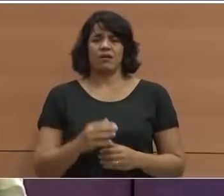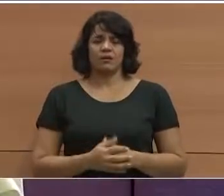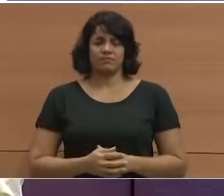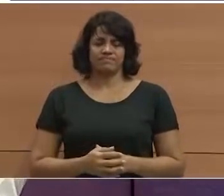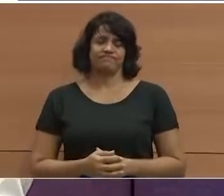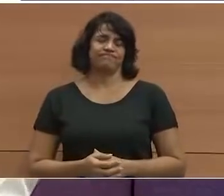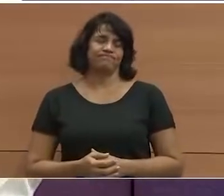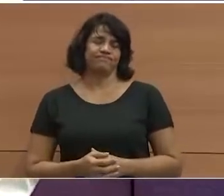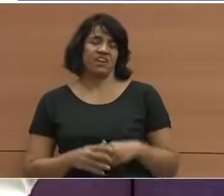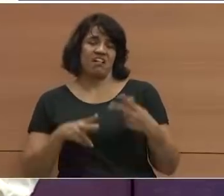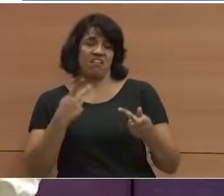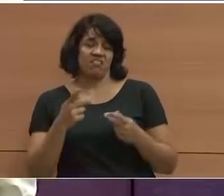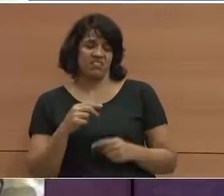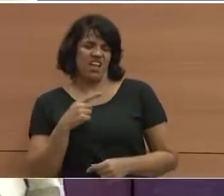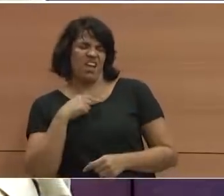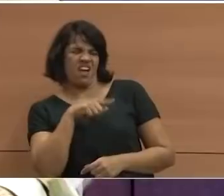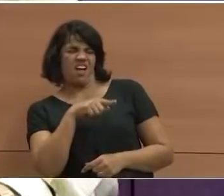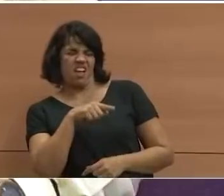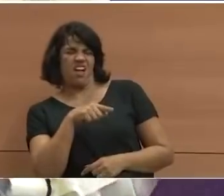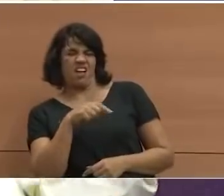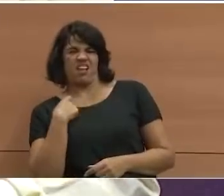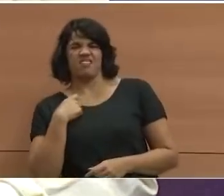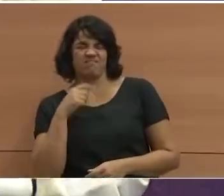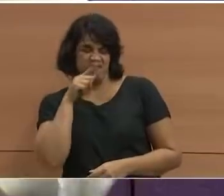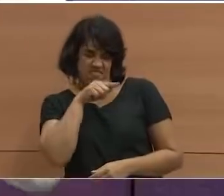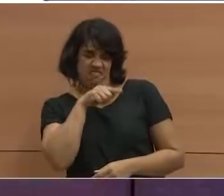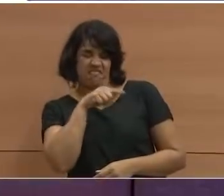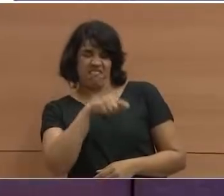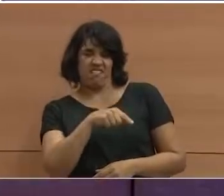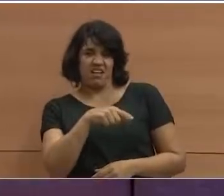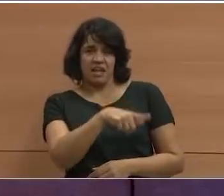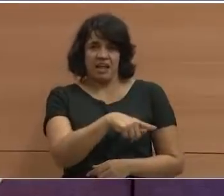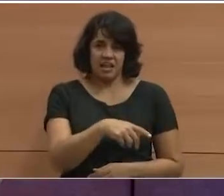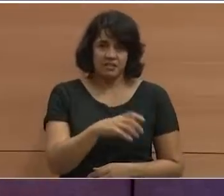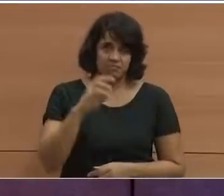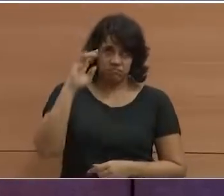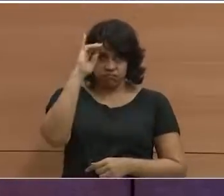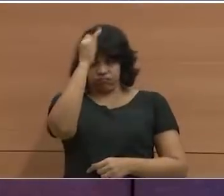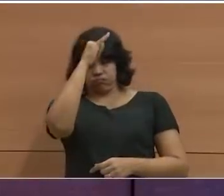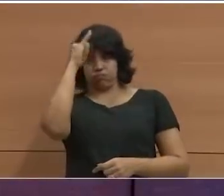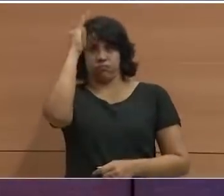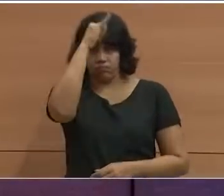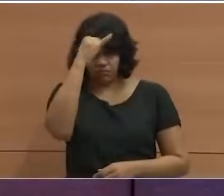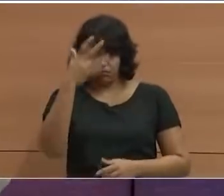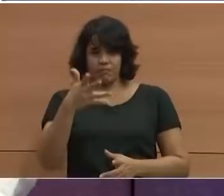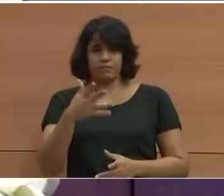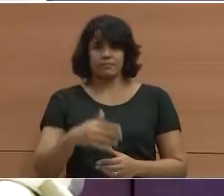todos embriagados. Aí, imediatamente, versículo 14, eu quero mostrar isso, porque, irmãos,